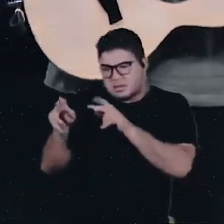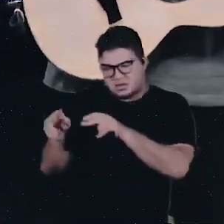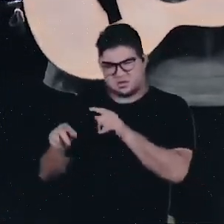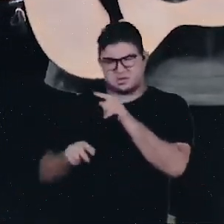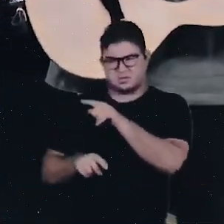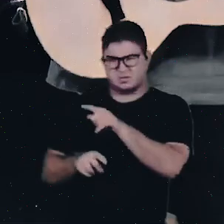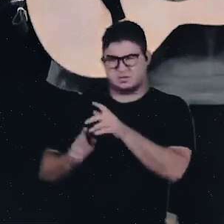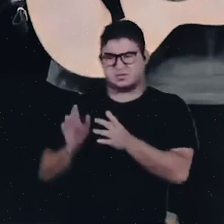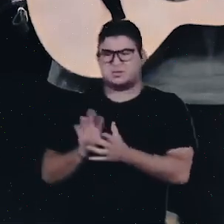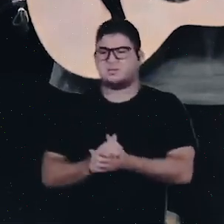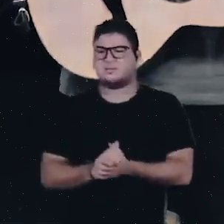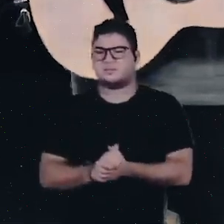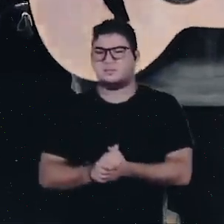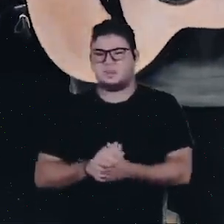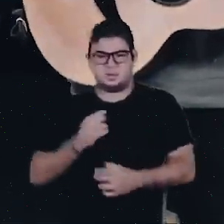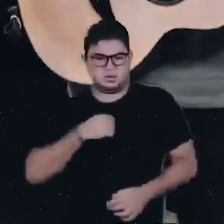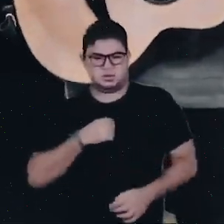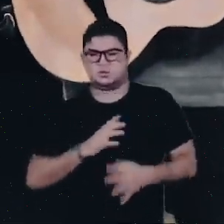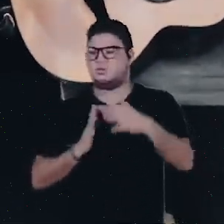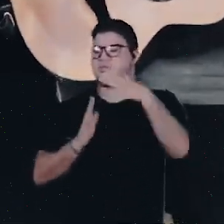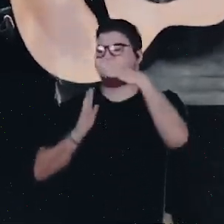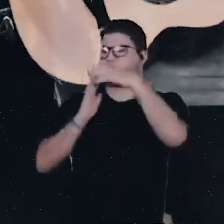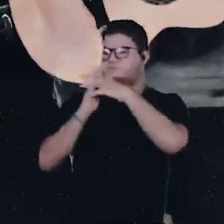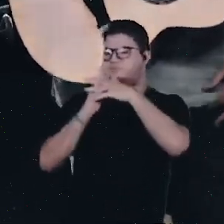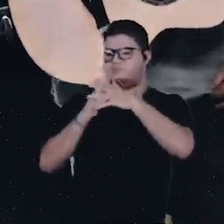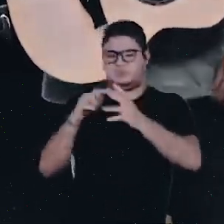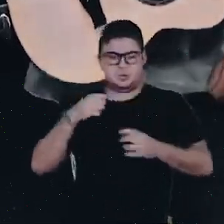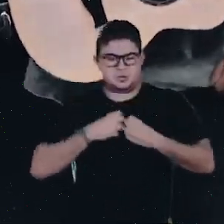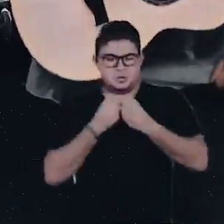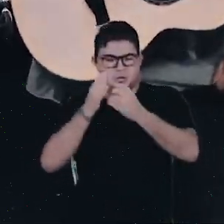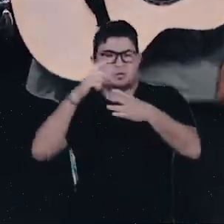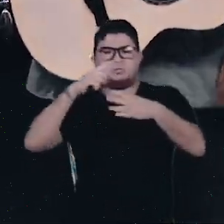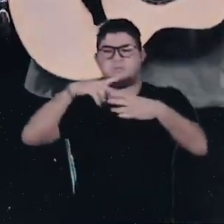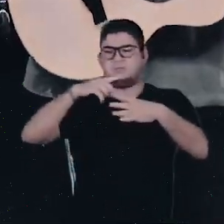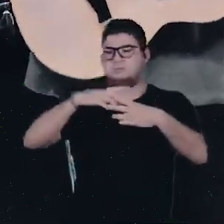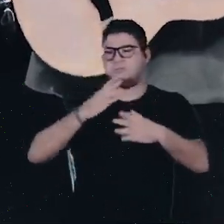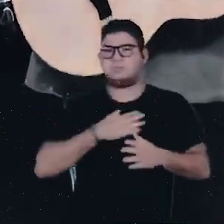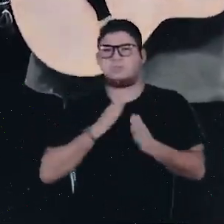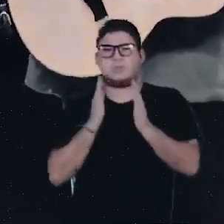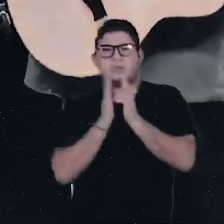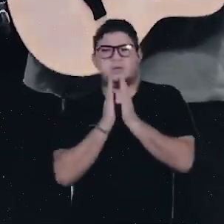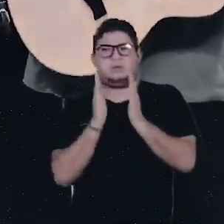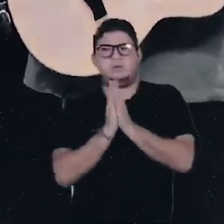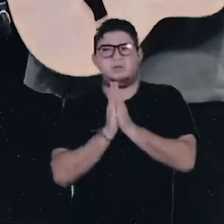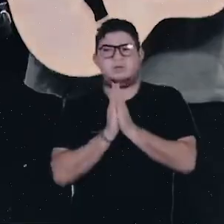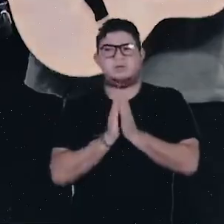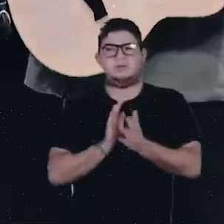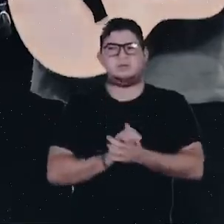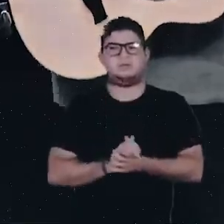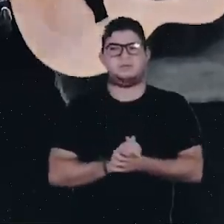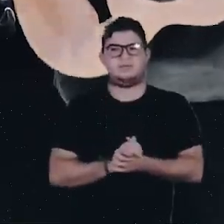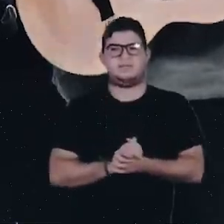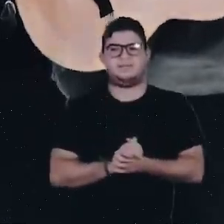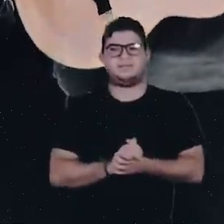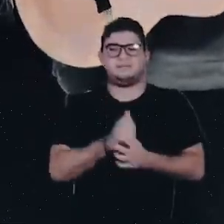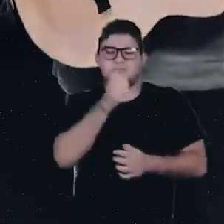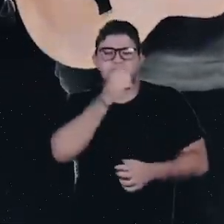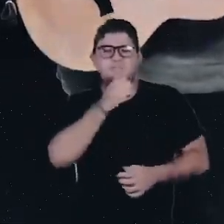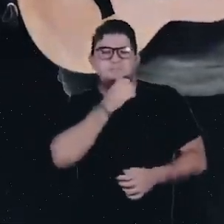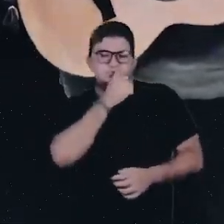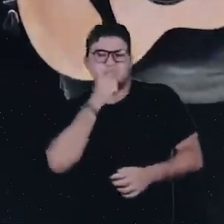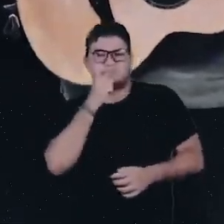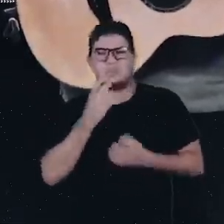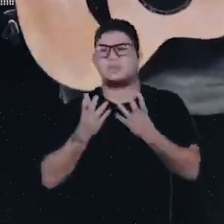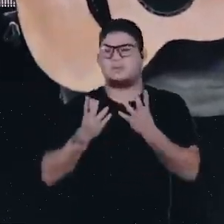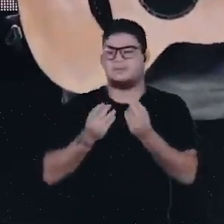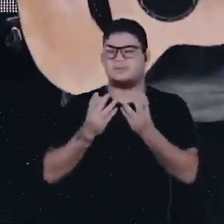sou top. Então diz, eu oro, eu jejum. Parou para pensar que tem muita